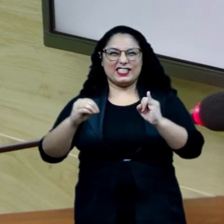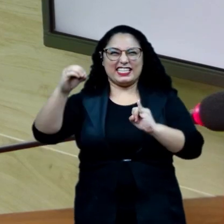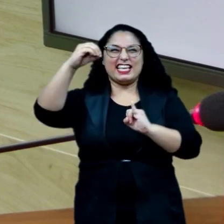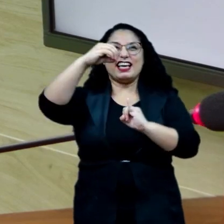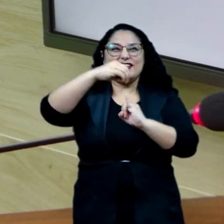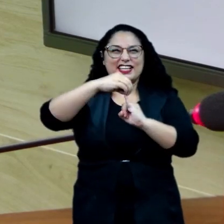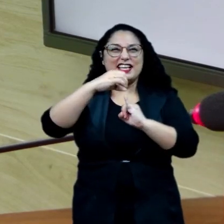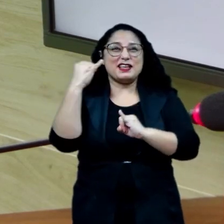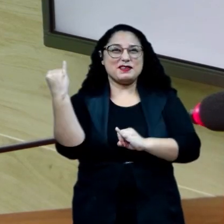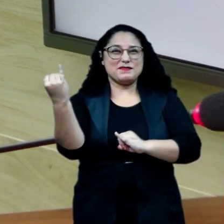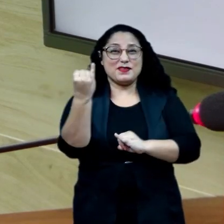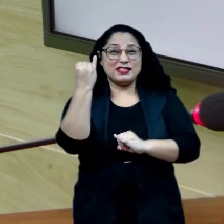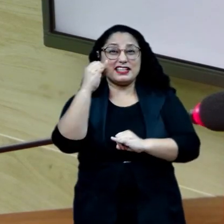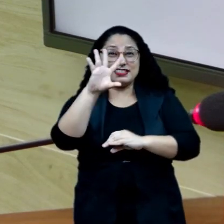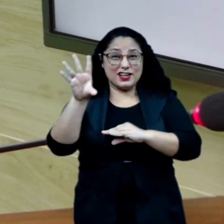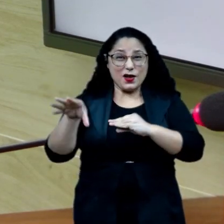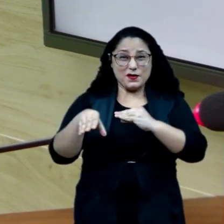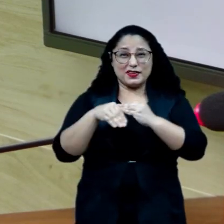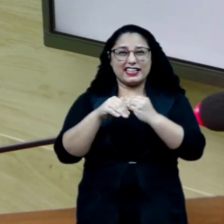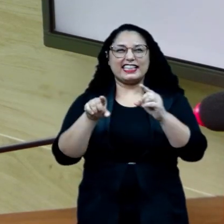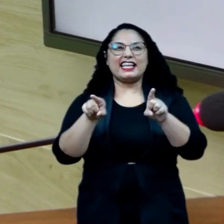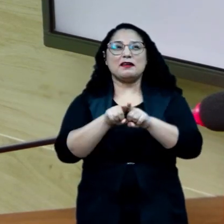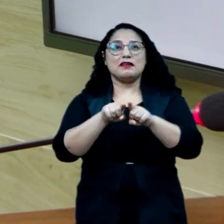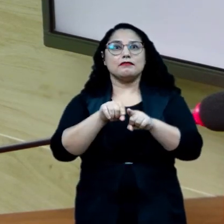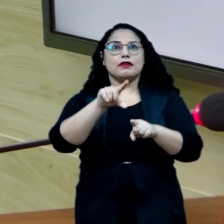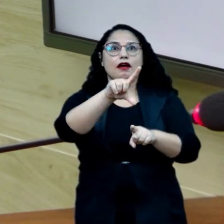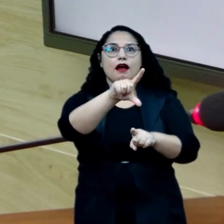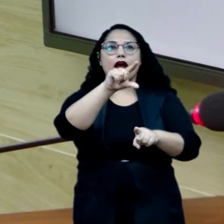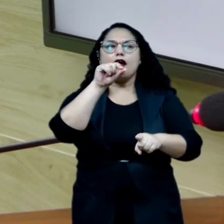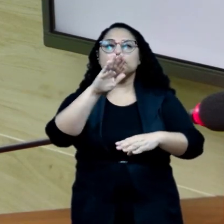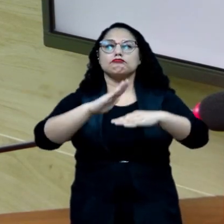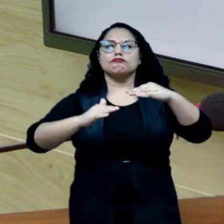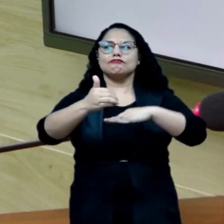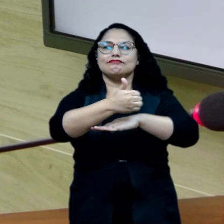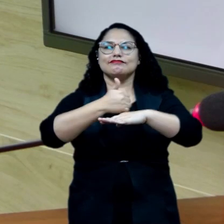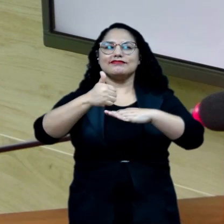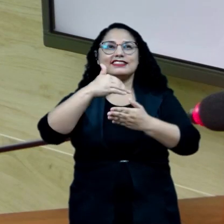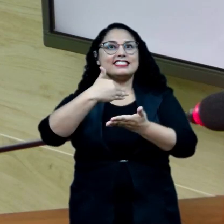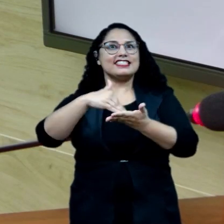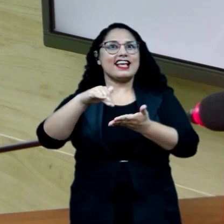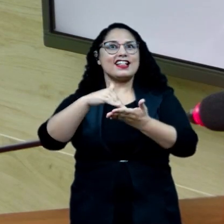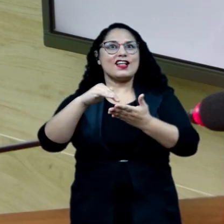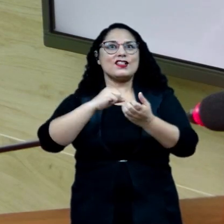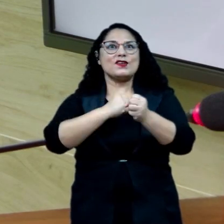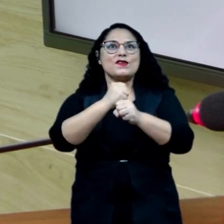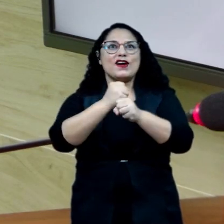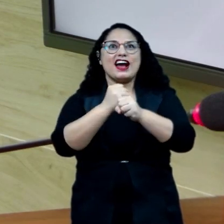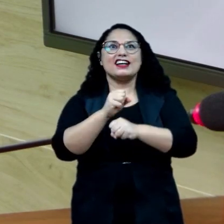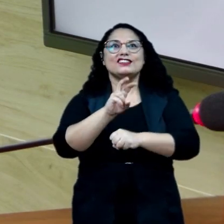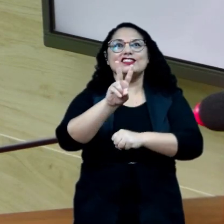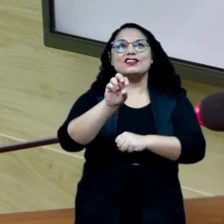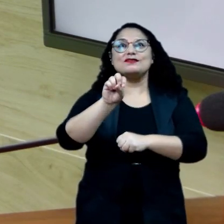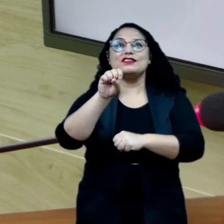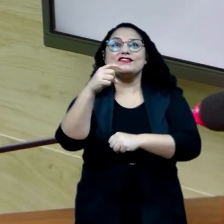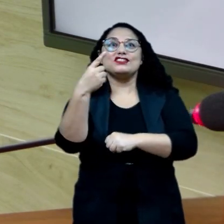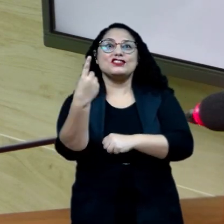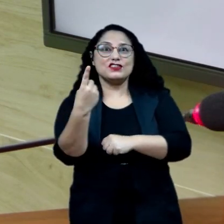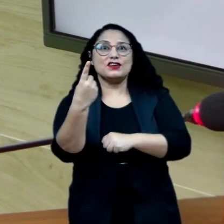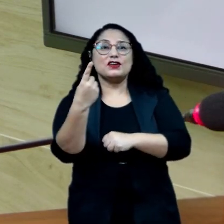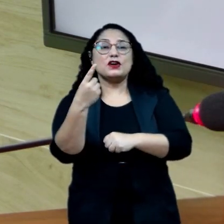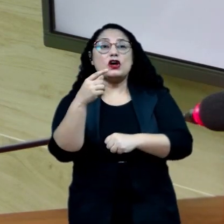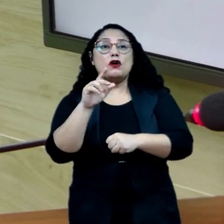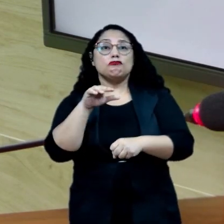É importante mencionar também que ele já foi eleito profissional de secretariado do ano de 2021, eleito pelo